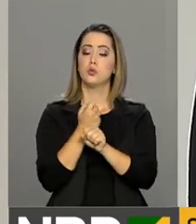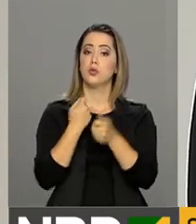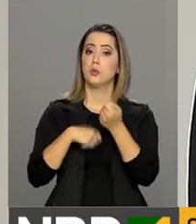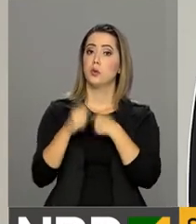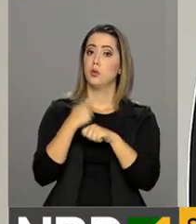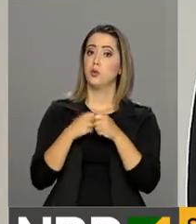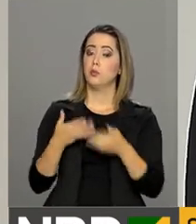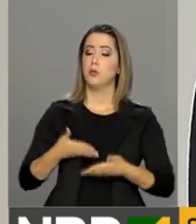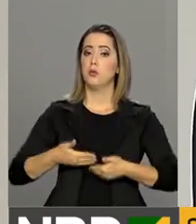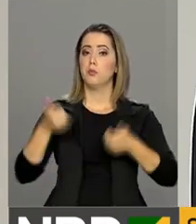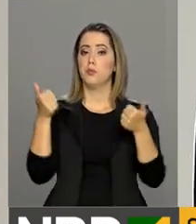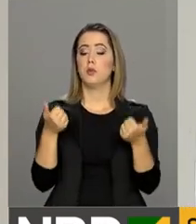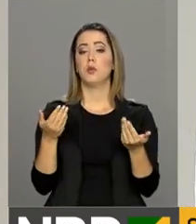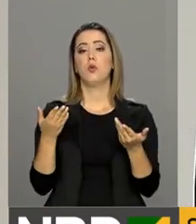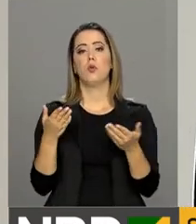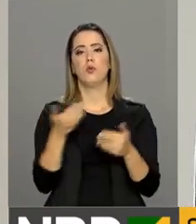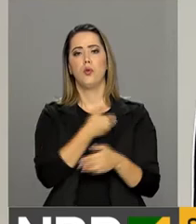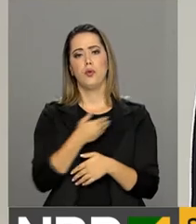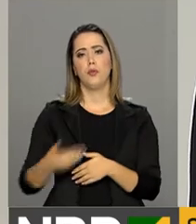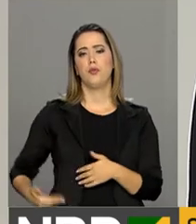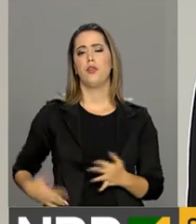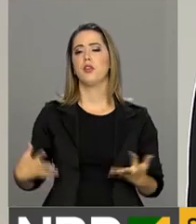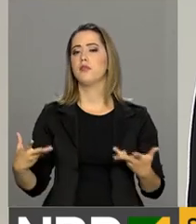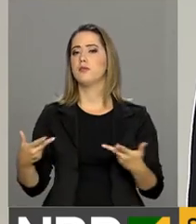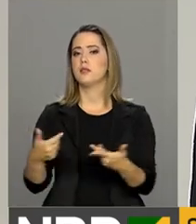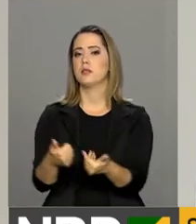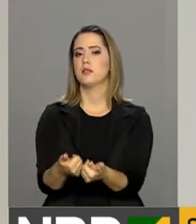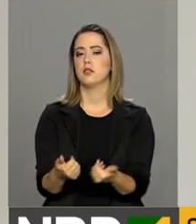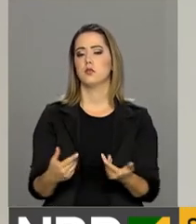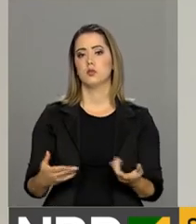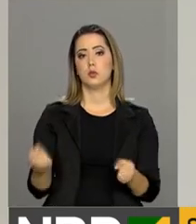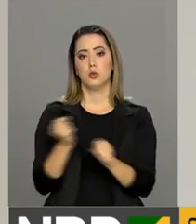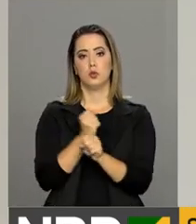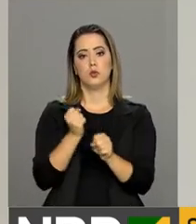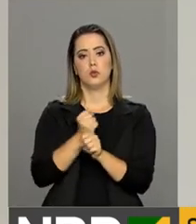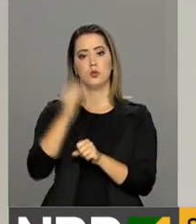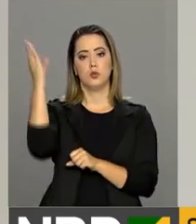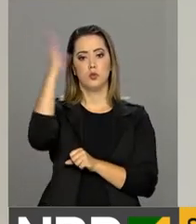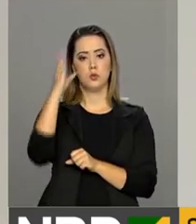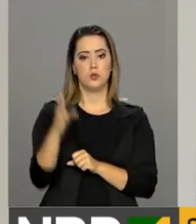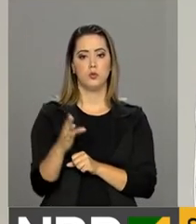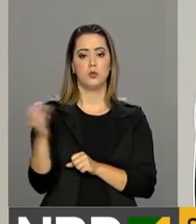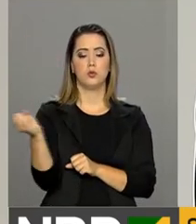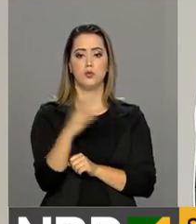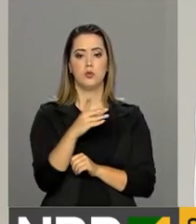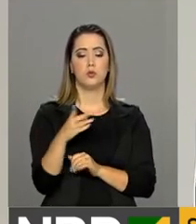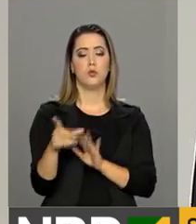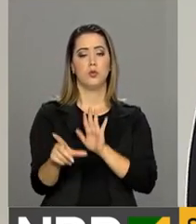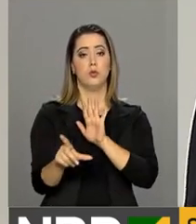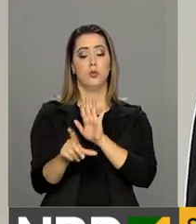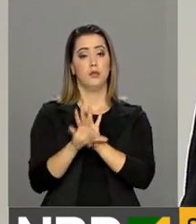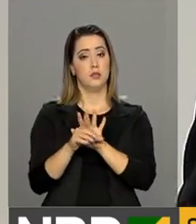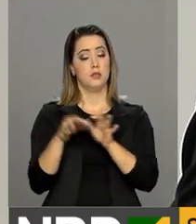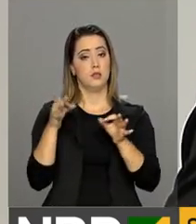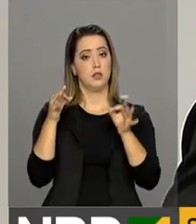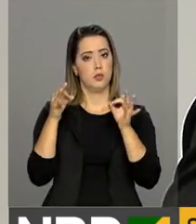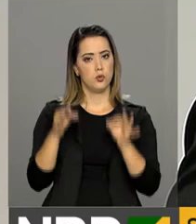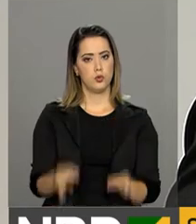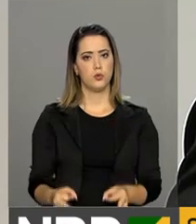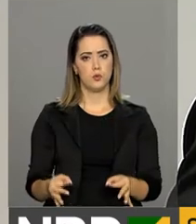de construir um governo mais eficiente de construir um brasil moderno justo estas